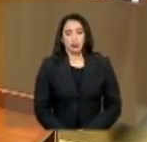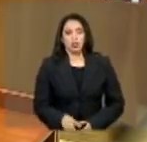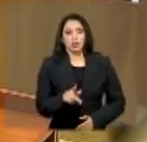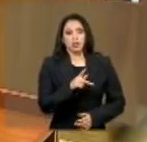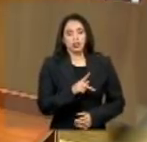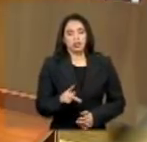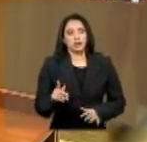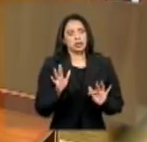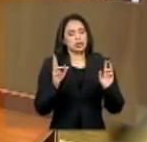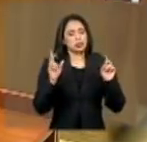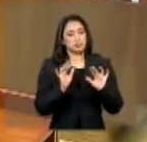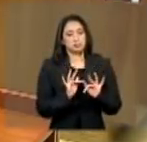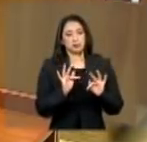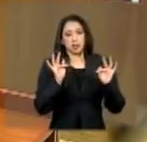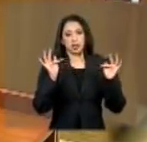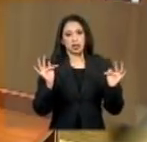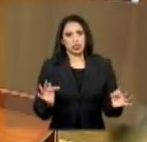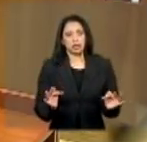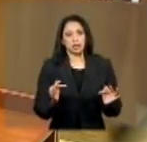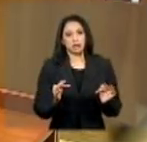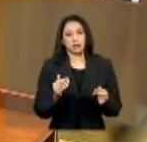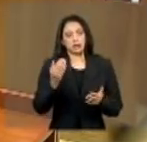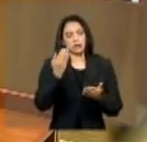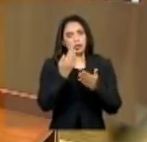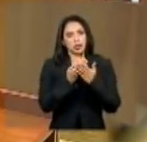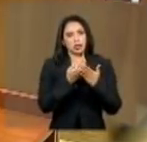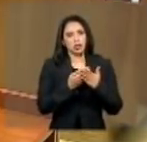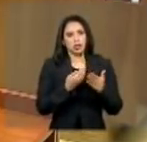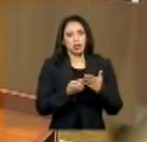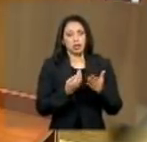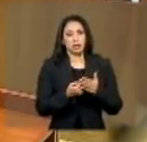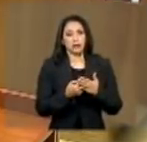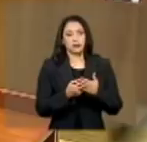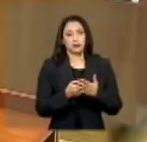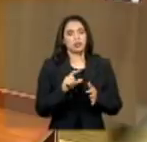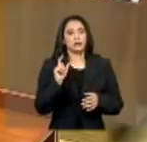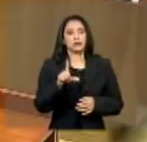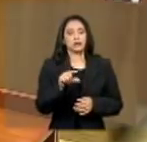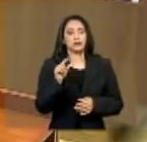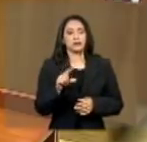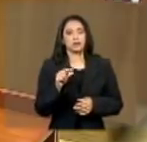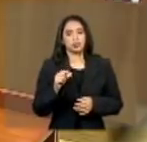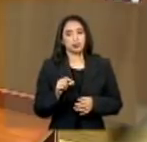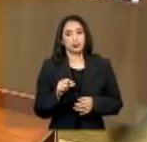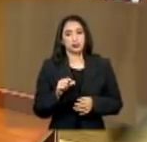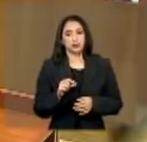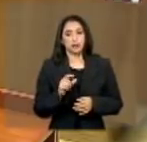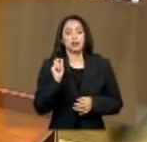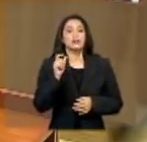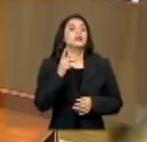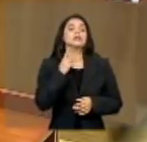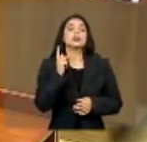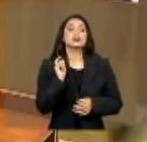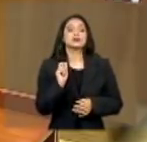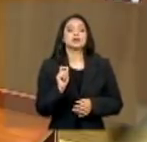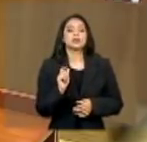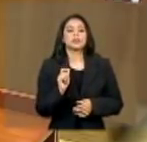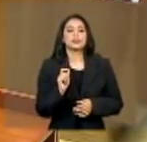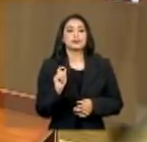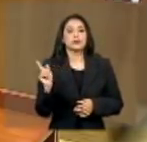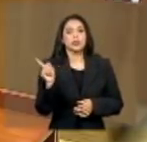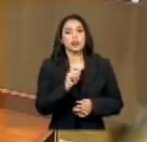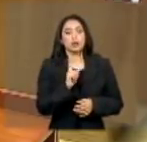bastante simples e procura refletir o que foi majoritariamente de cinismo jackson é a seguinte o não